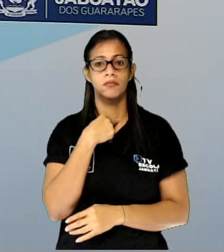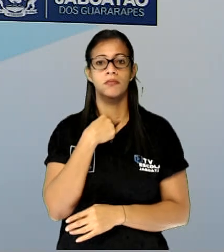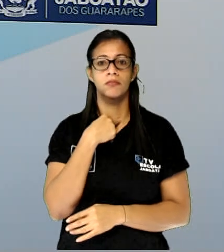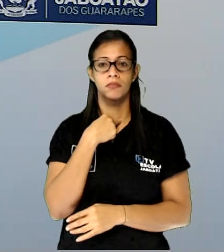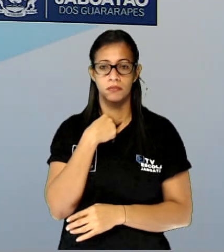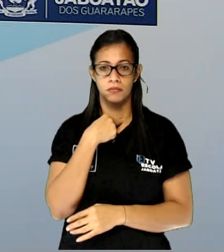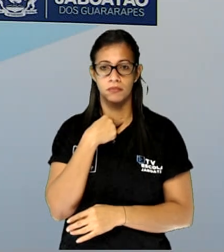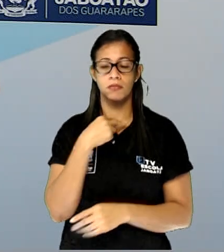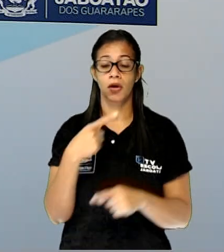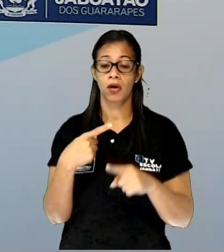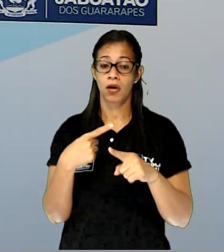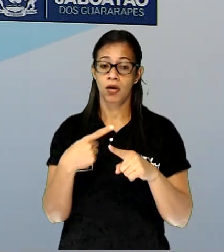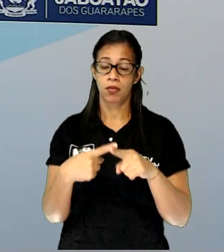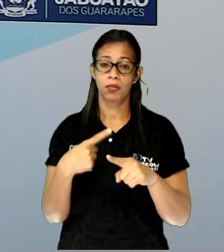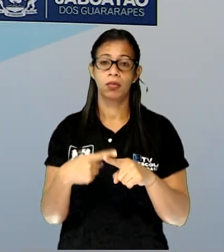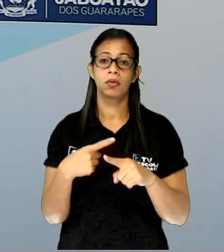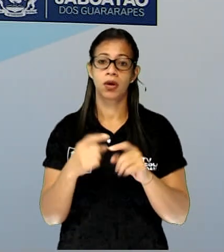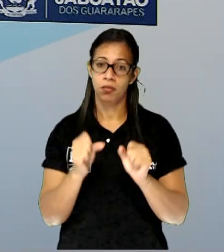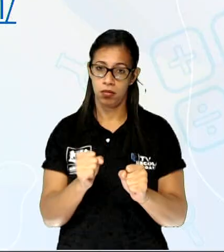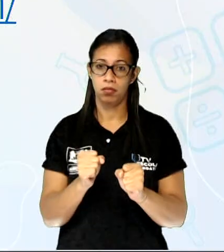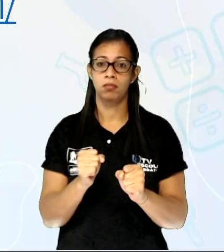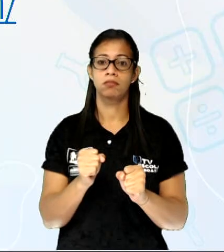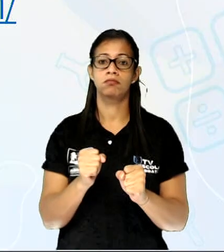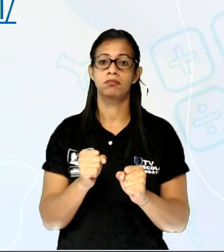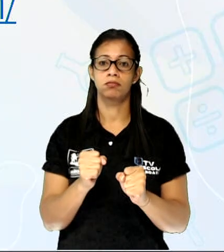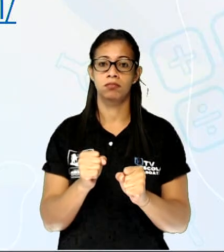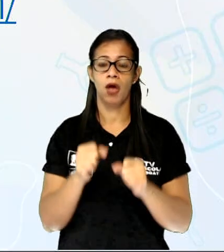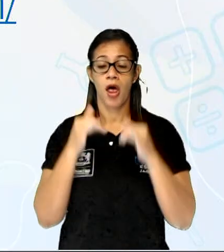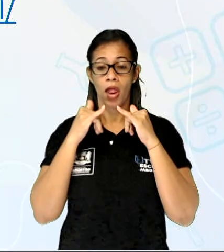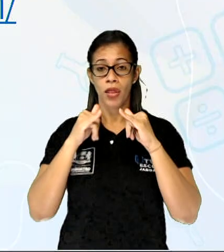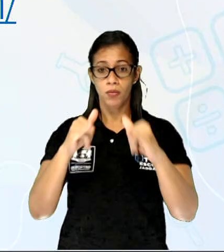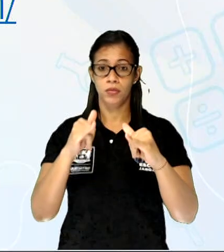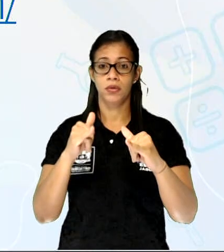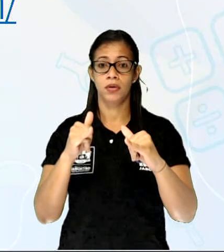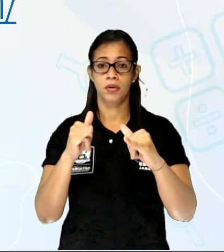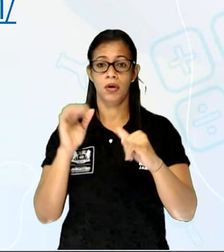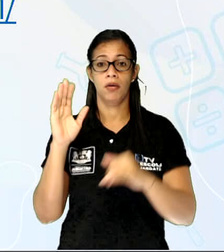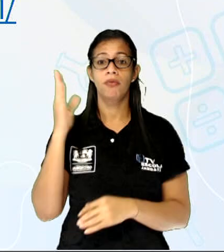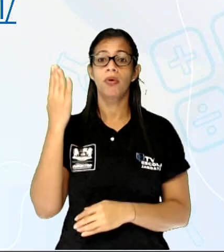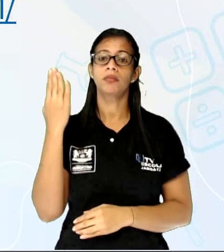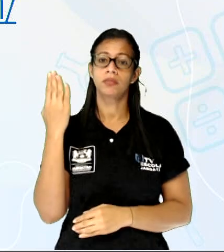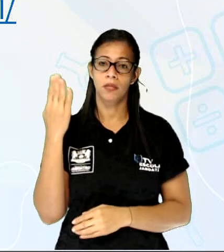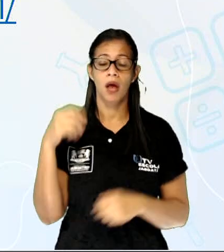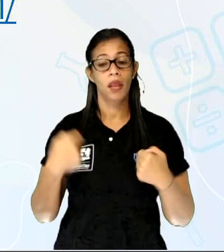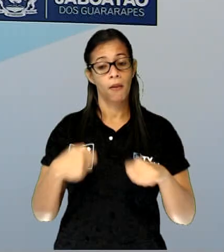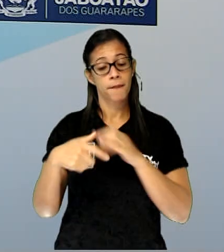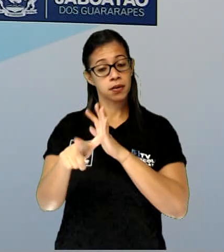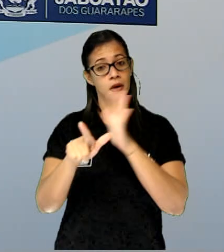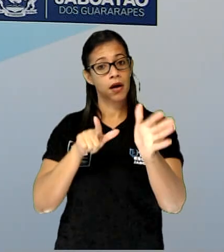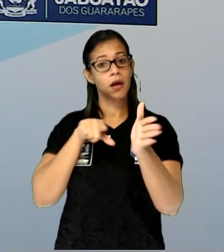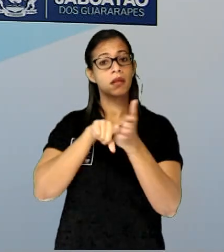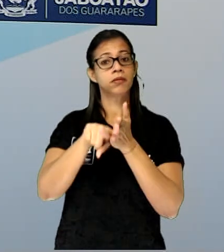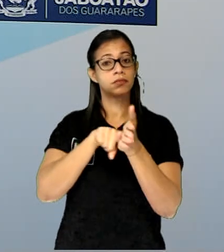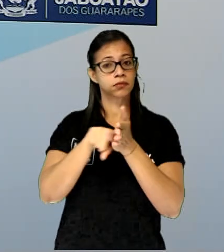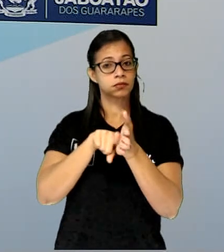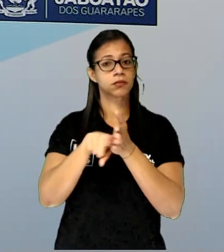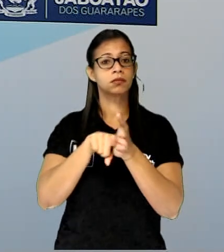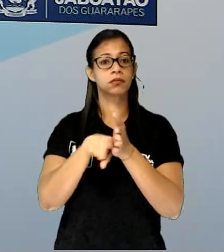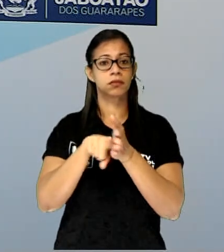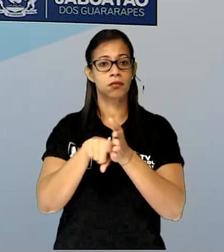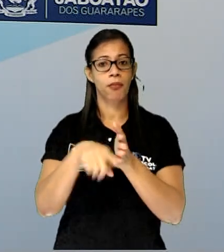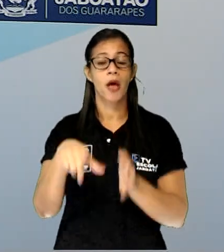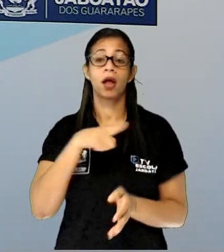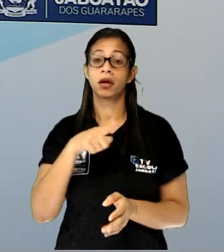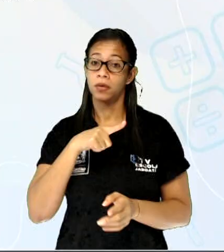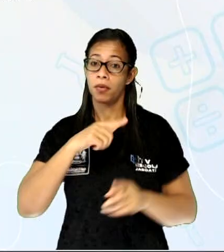chamada fake news, notícia falsa. Então, é sempre bom checar as informações antes da gente falar as coisas. E temos aqui